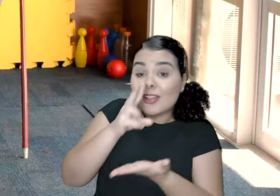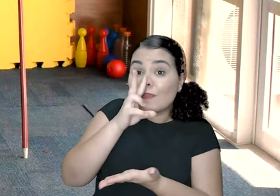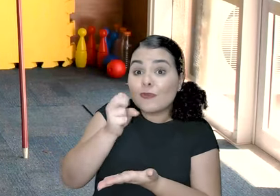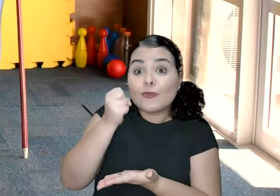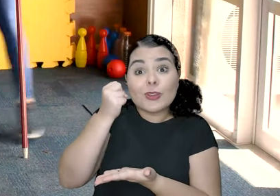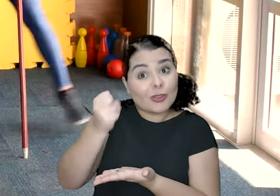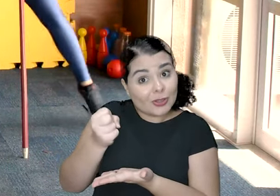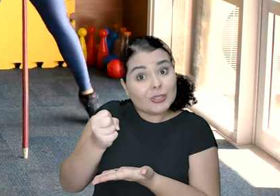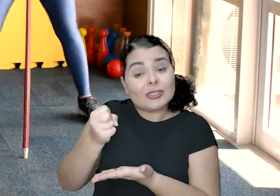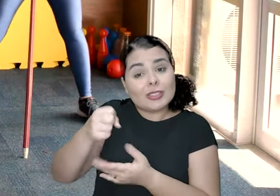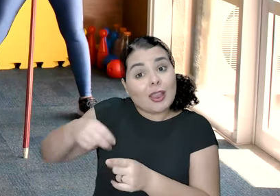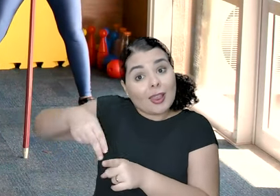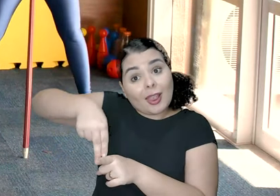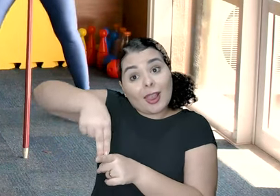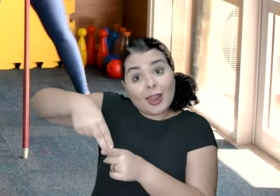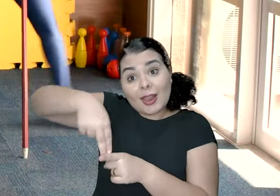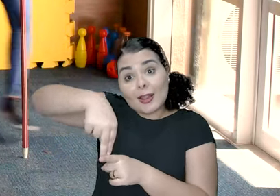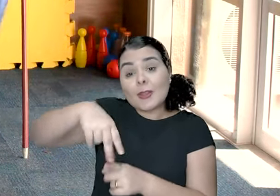de sustentação.